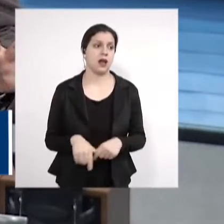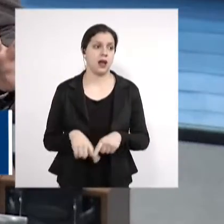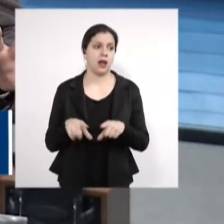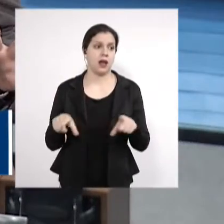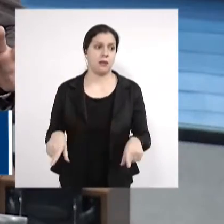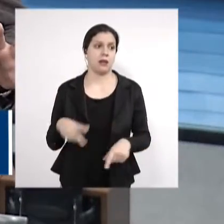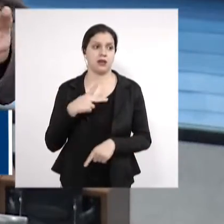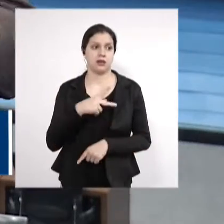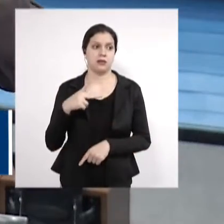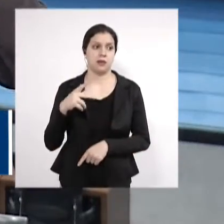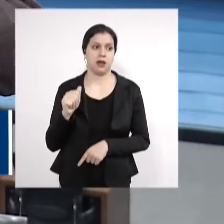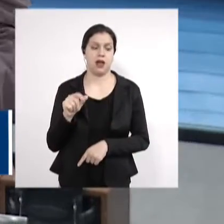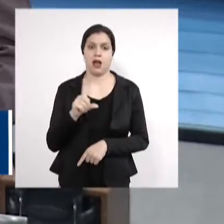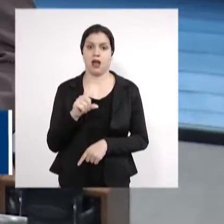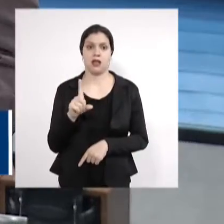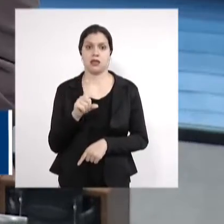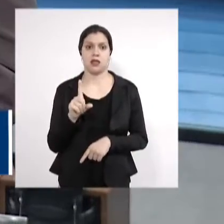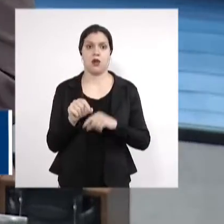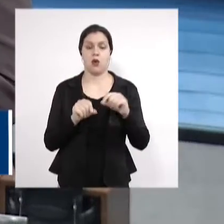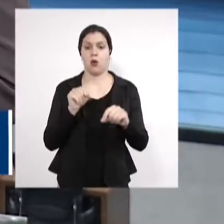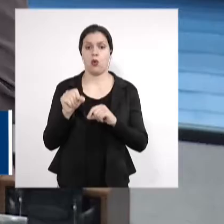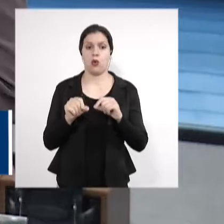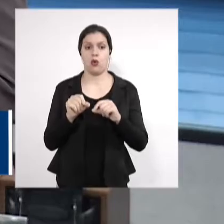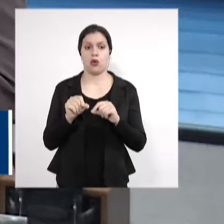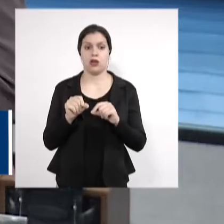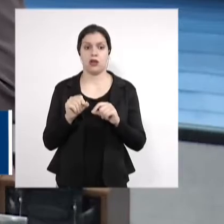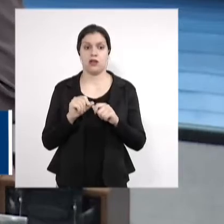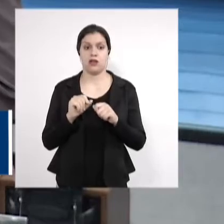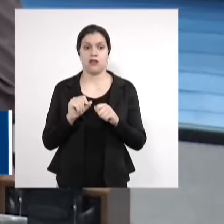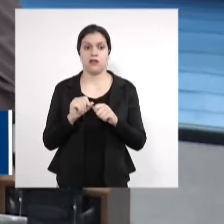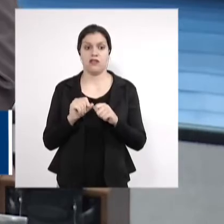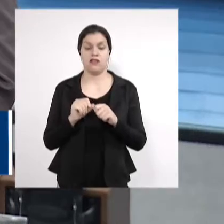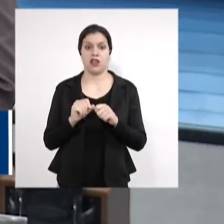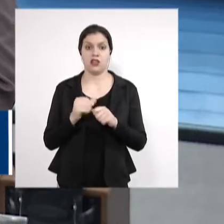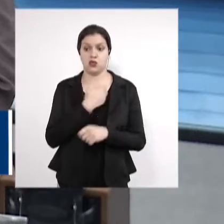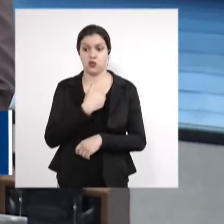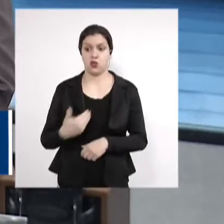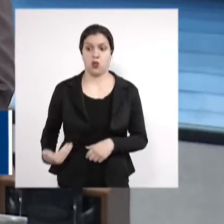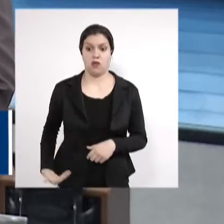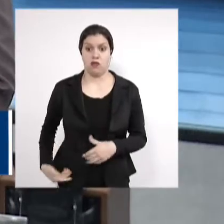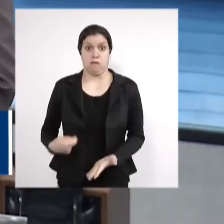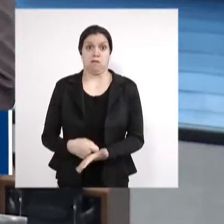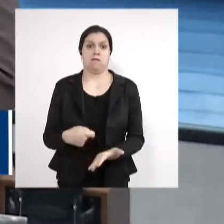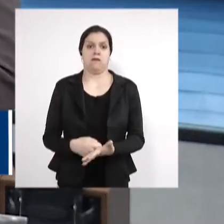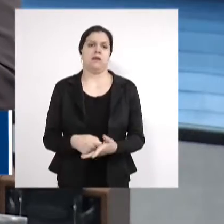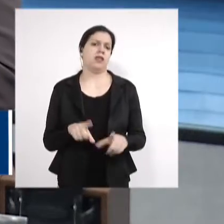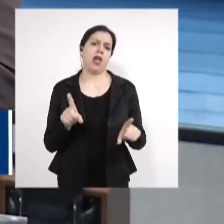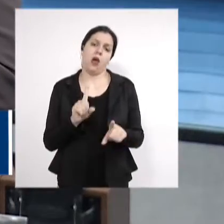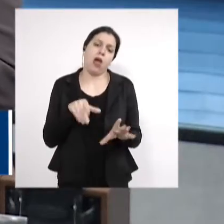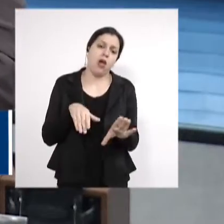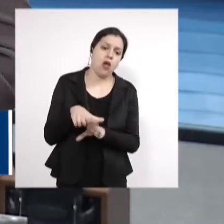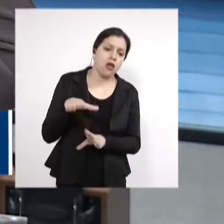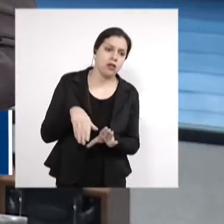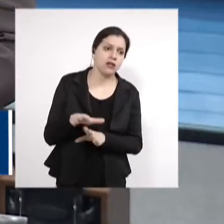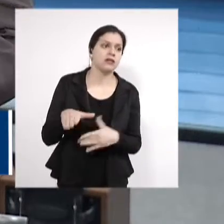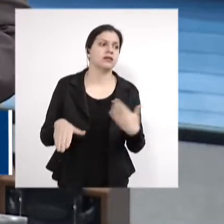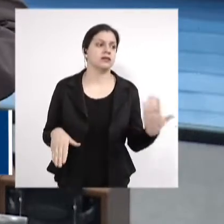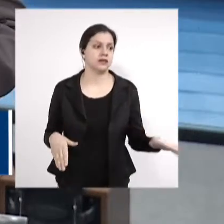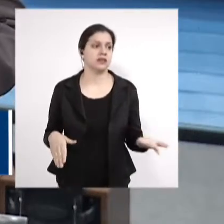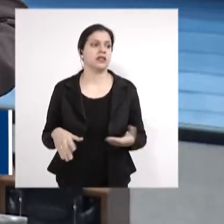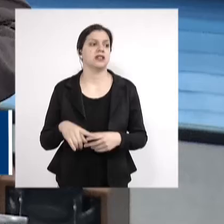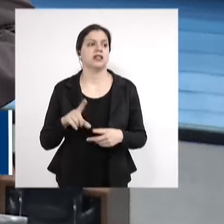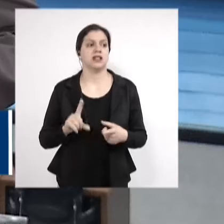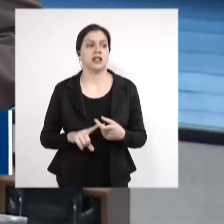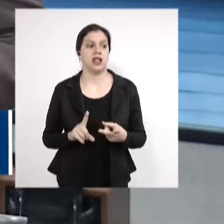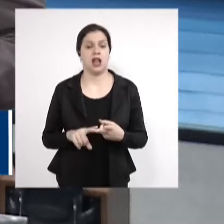não ingessa governo nenhum, eles são diretrizes. Acho que é um ponto importante também. Exatamente. O próximo é justamente a lei, né?